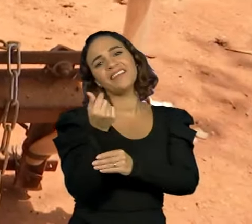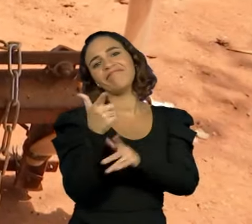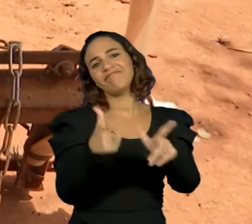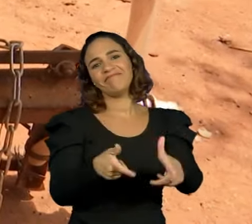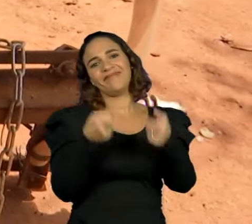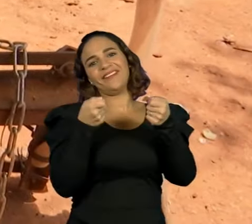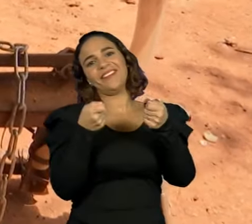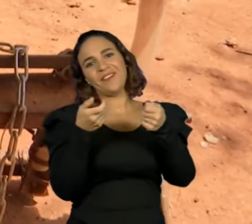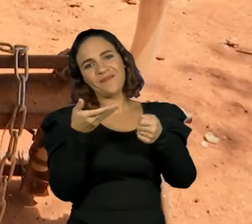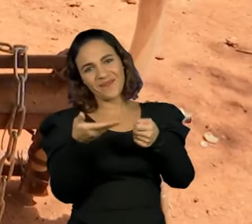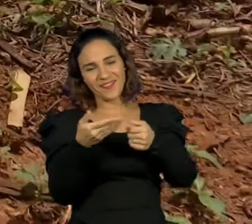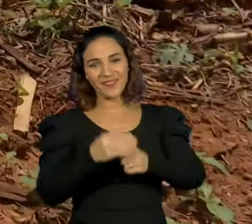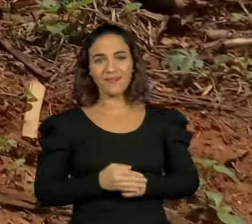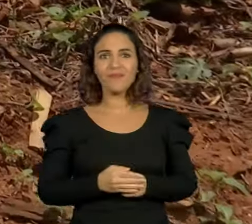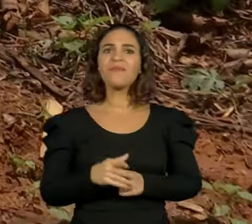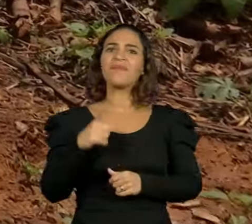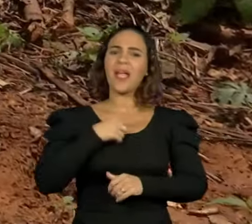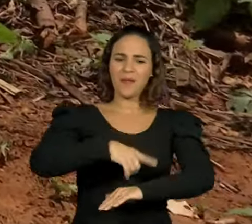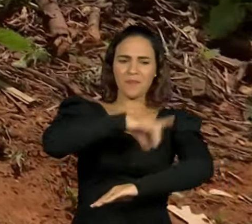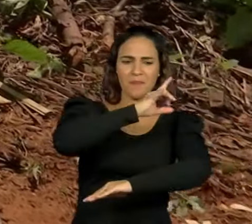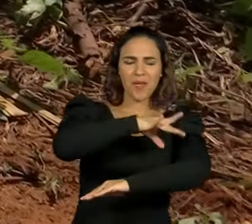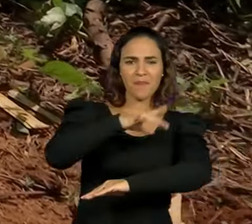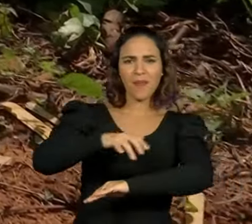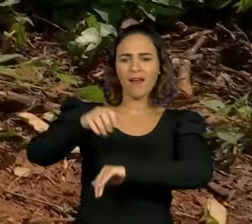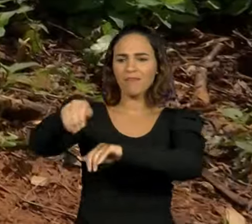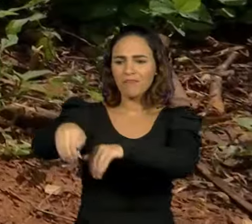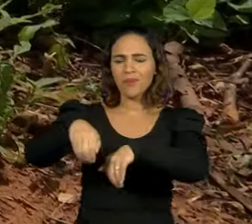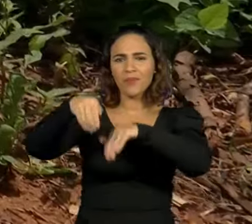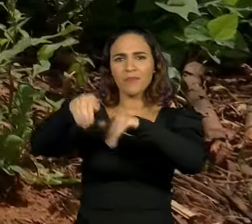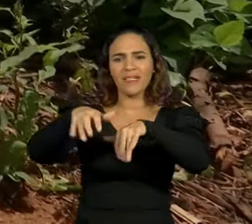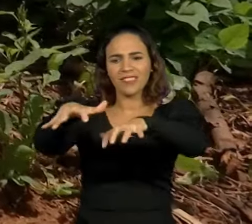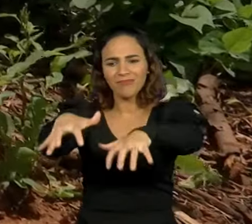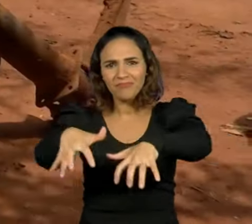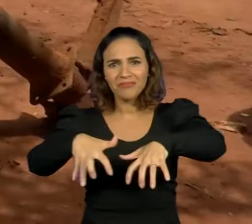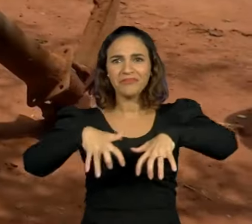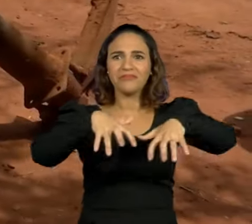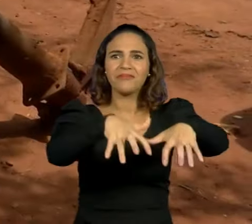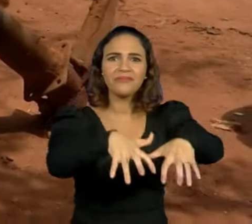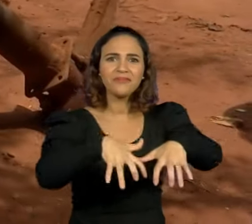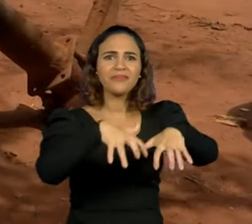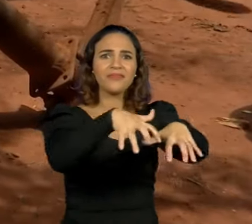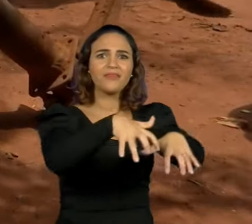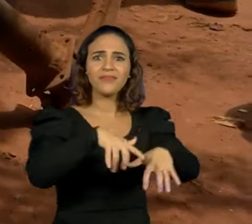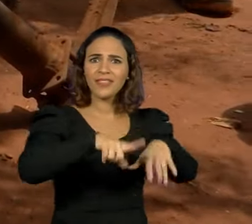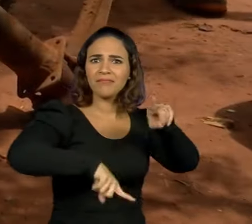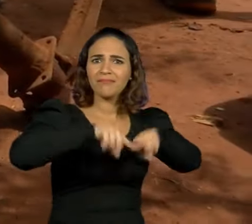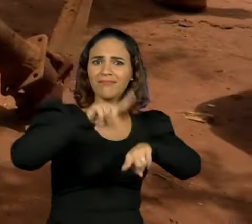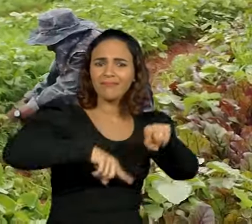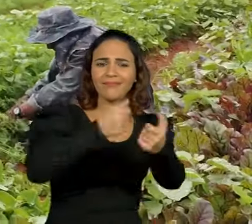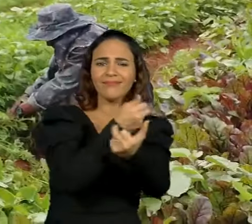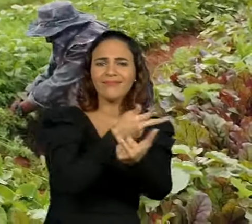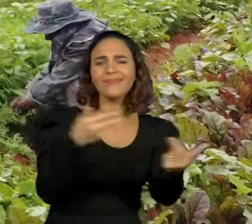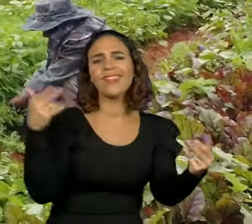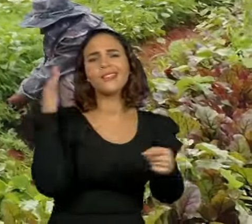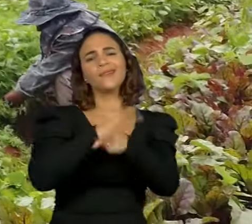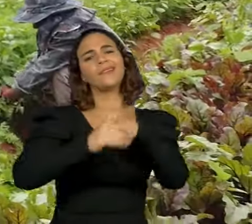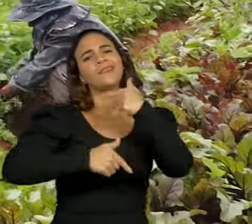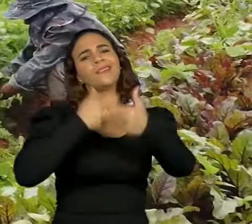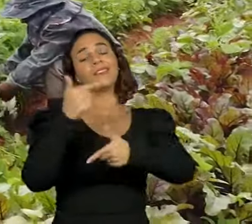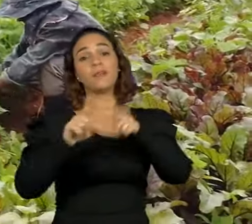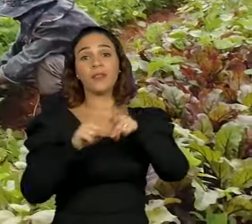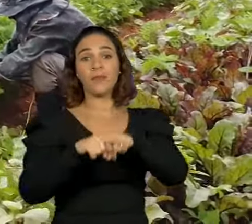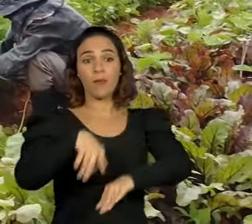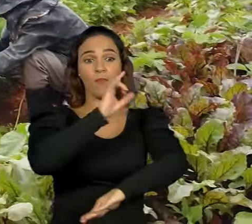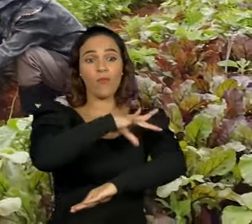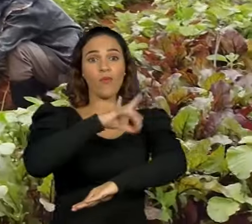menos. Plantadeira, enxada, roçadeira, as ferramentas facilitam o trabalho e permitem aumentar a